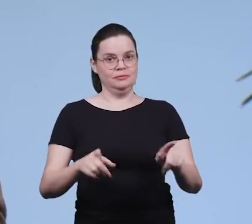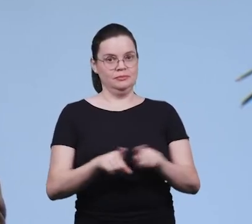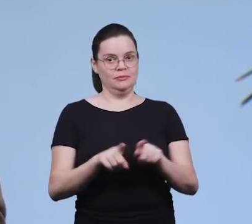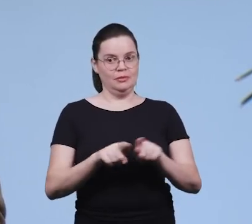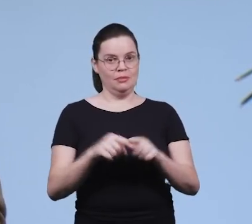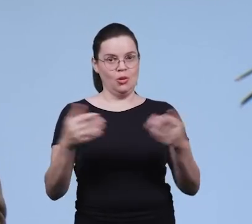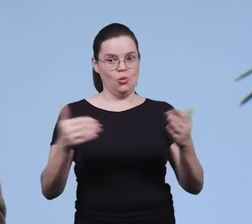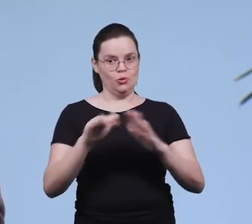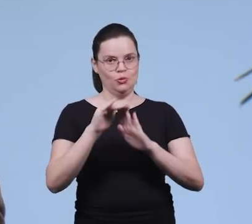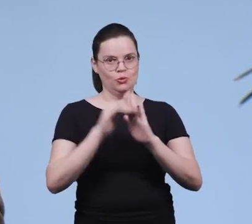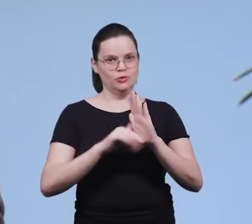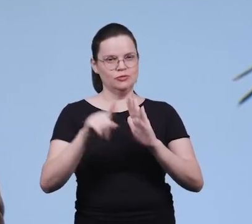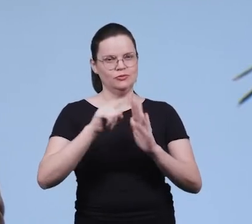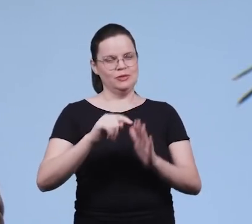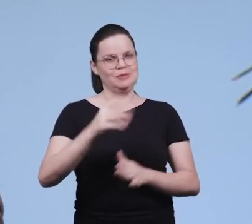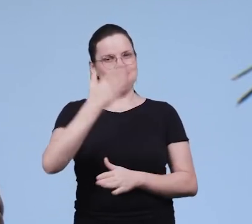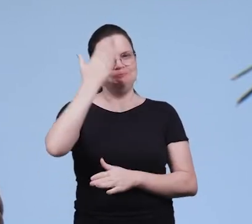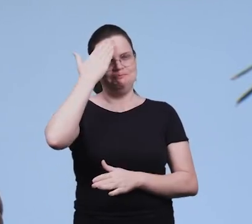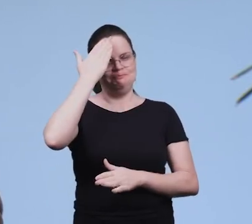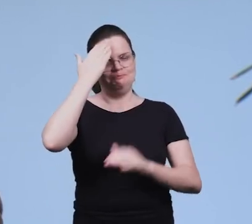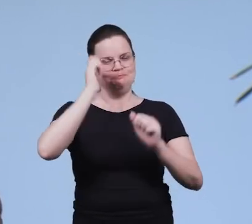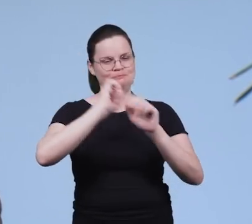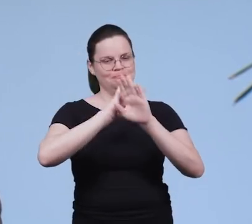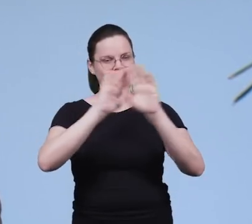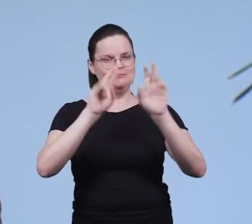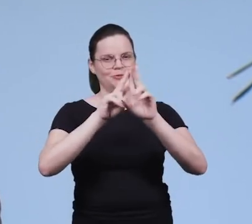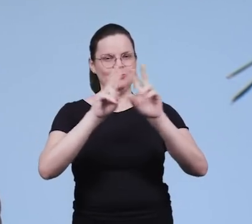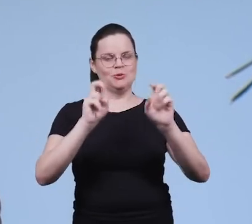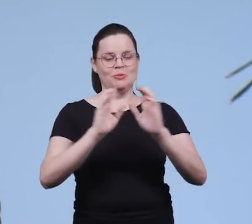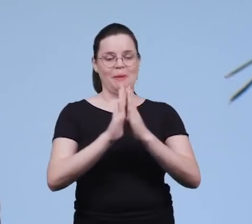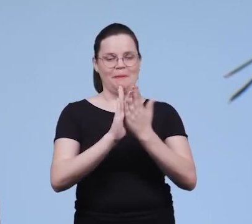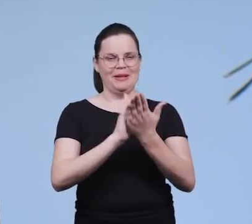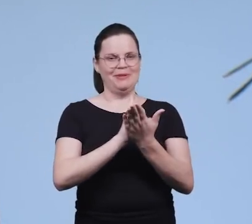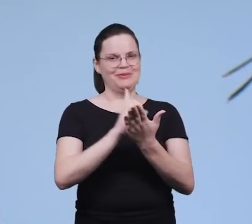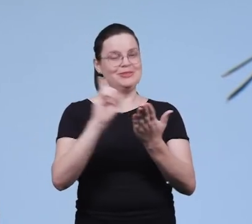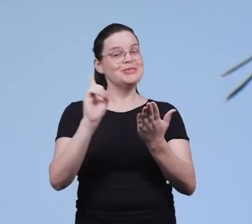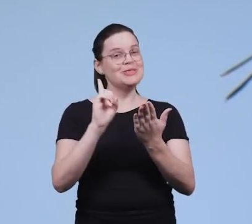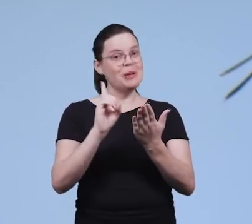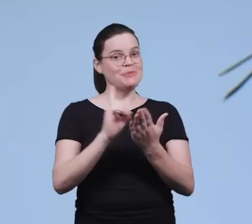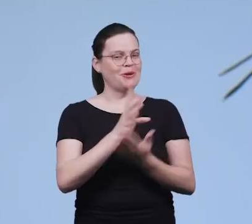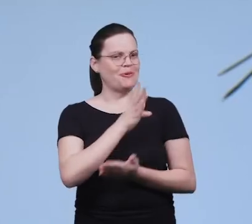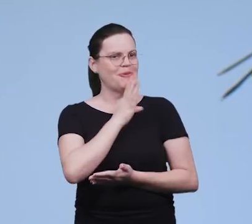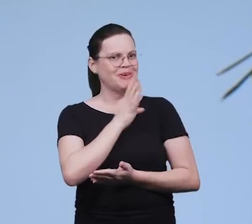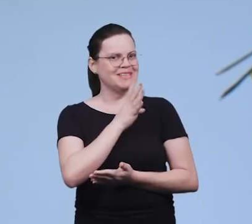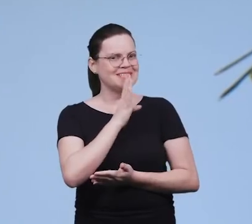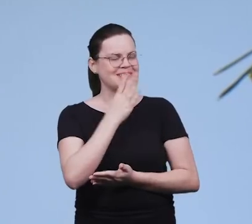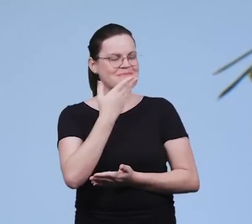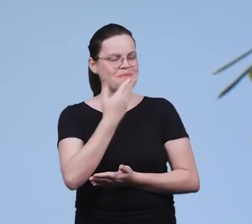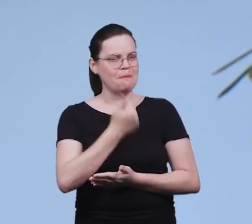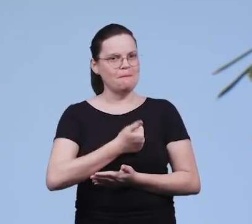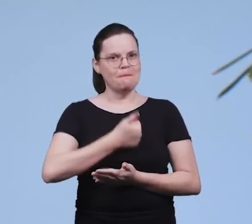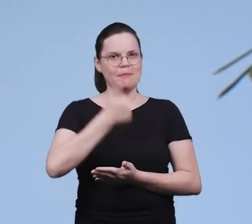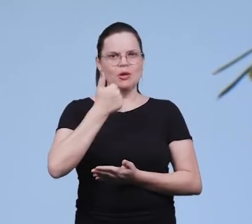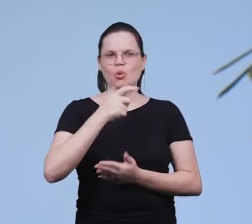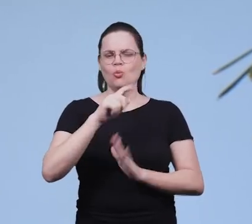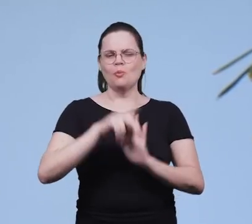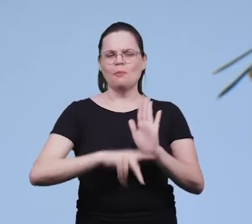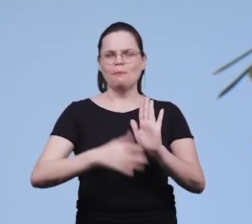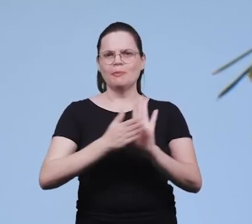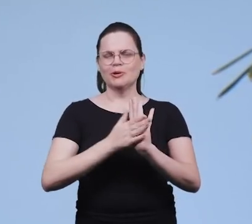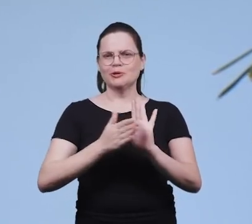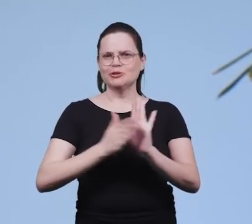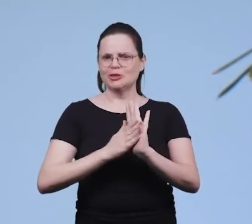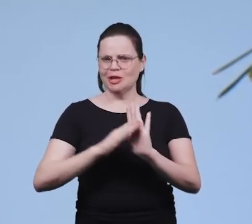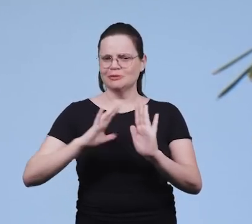fica conhecendo mais sobre a Palavra de Deus, sobre aquilo que Deus tem para você e sobre o momento que nós estamos vivendo.